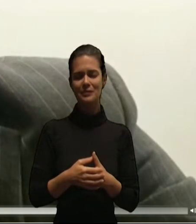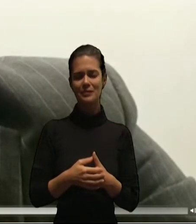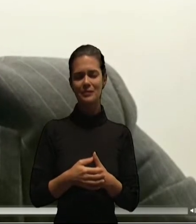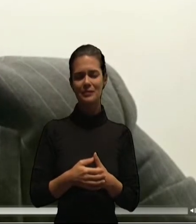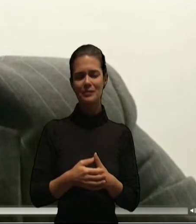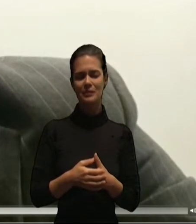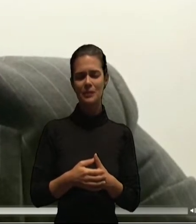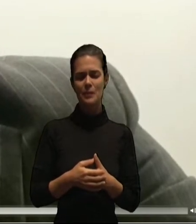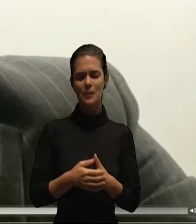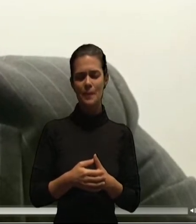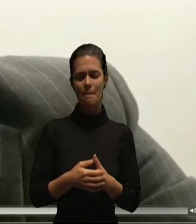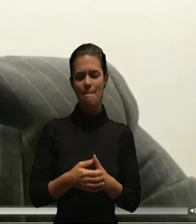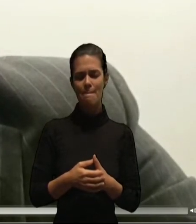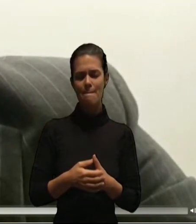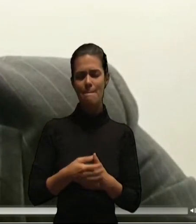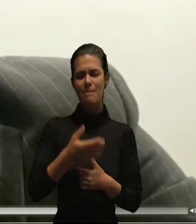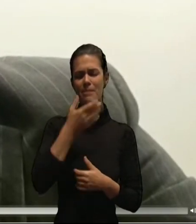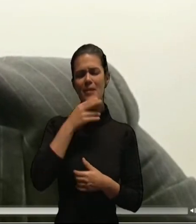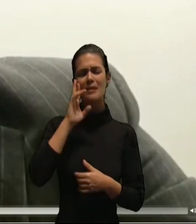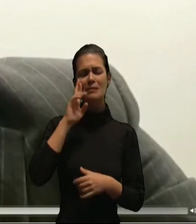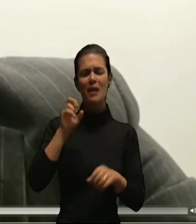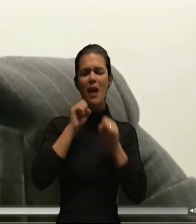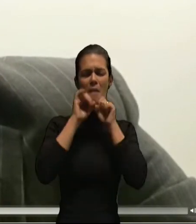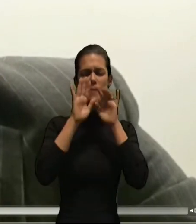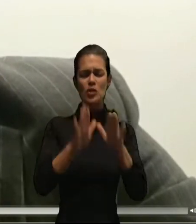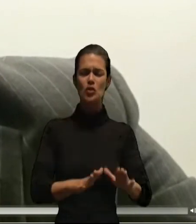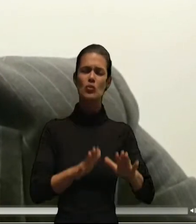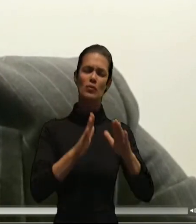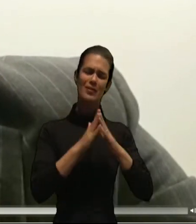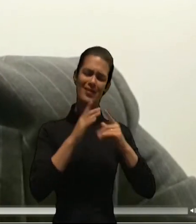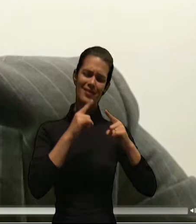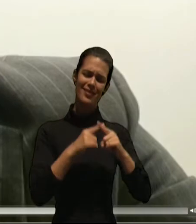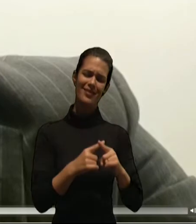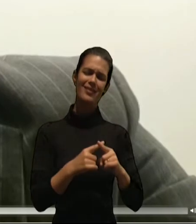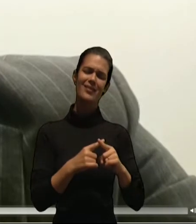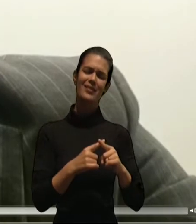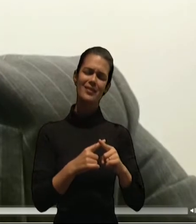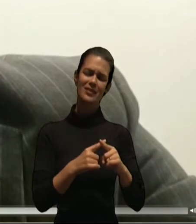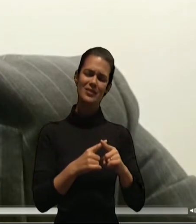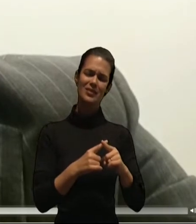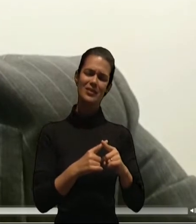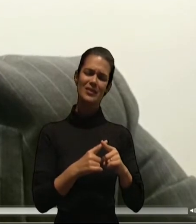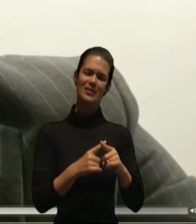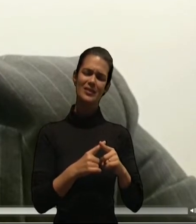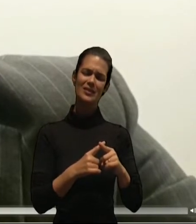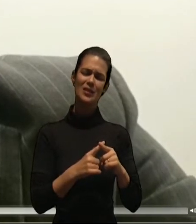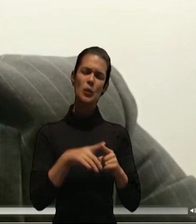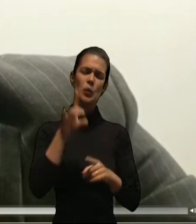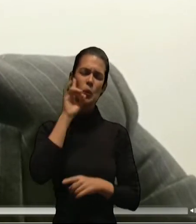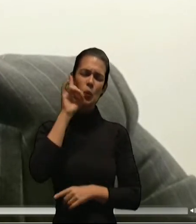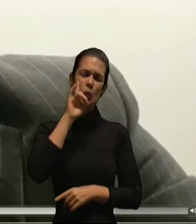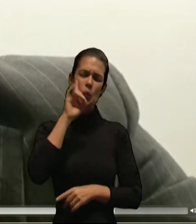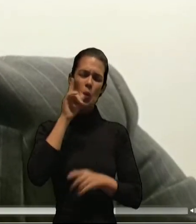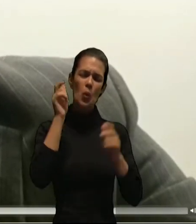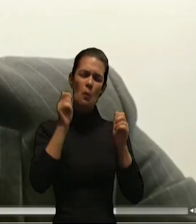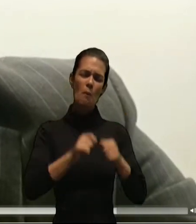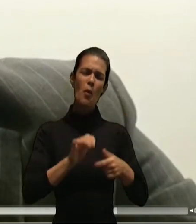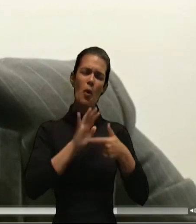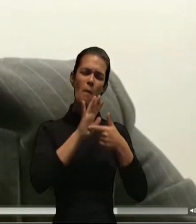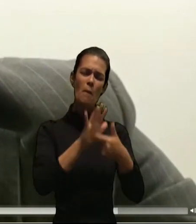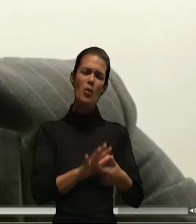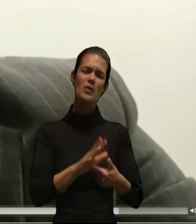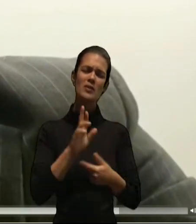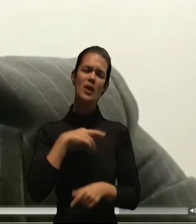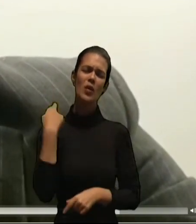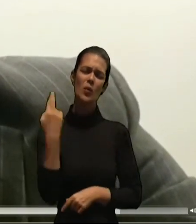naquele lugar. Ó, Senhor, abençoa aquela igreja ali, que seja cada dia mais uma representante do Teu reino naquele